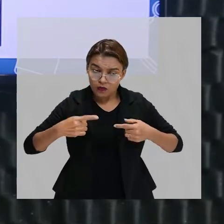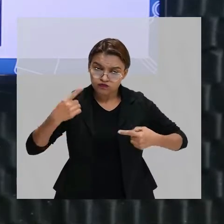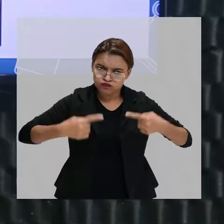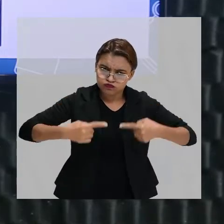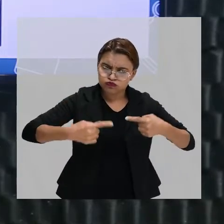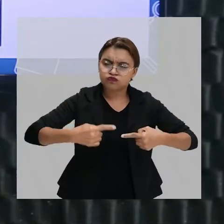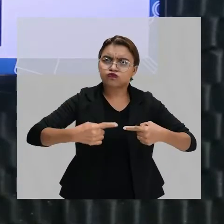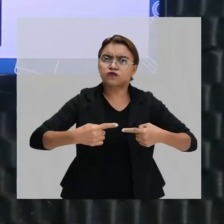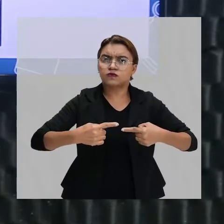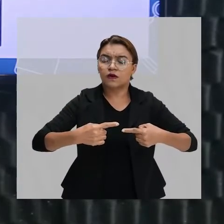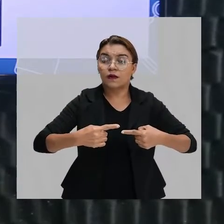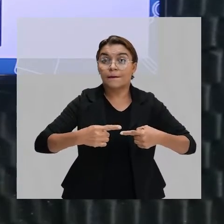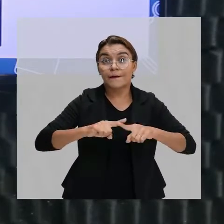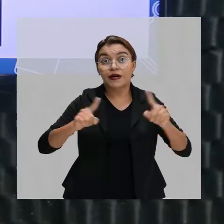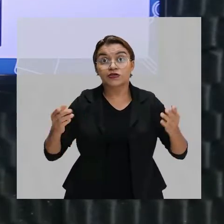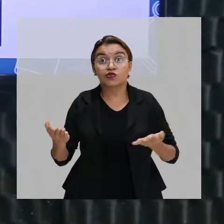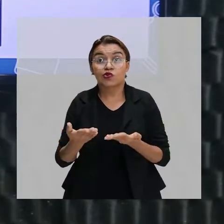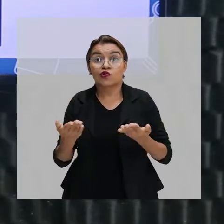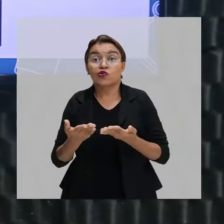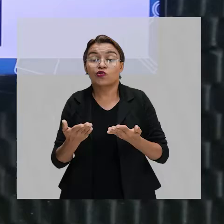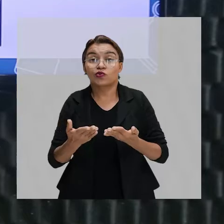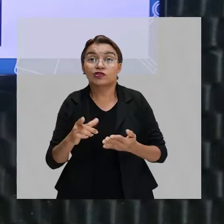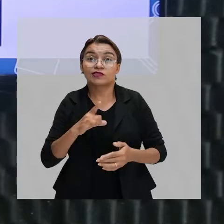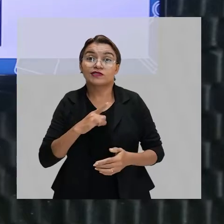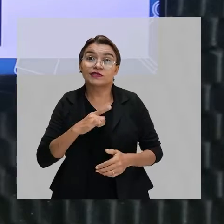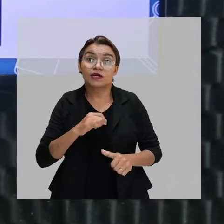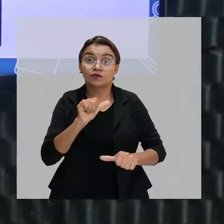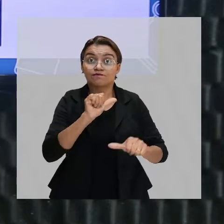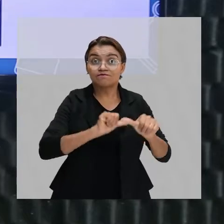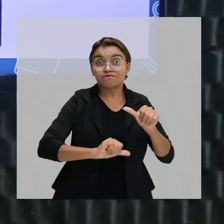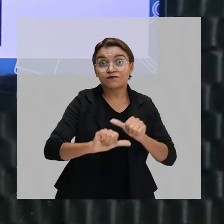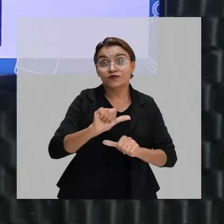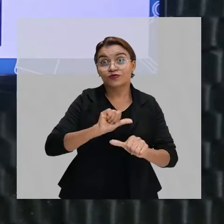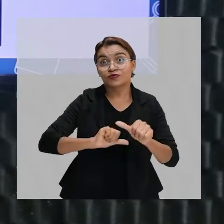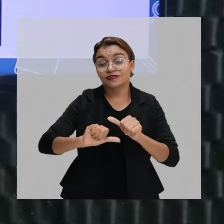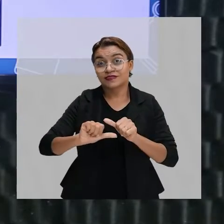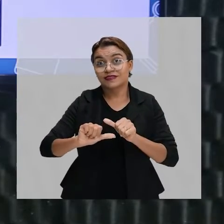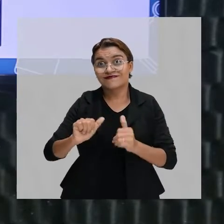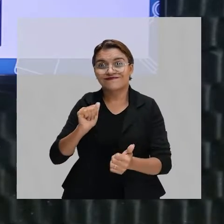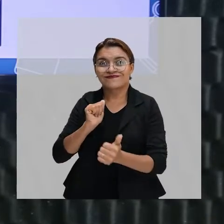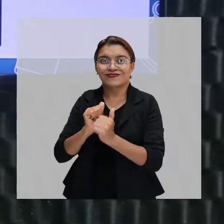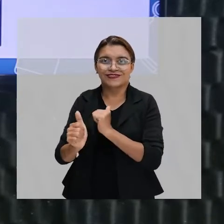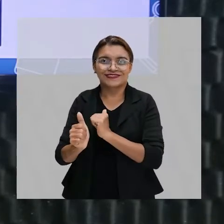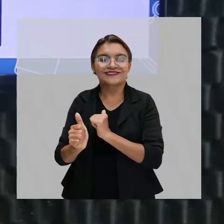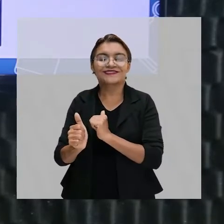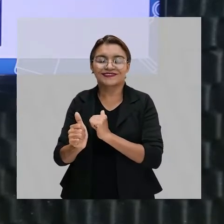hoje na atualidade ele sofreu essa questão que é da esportivização